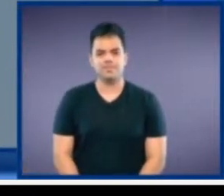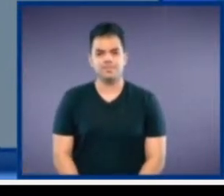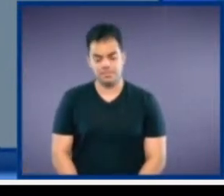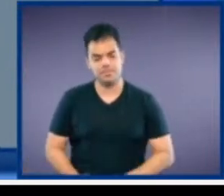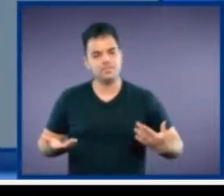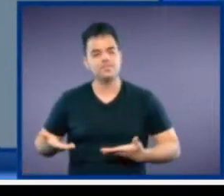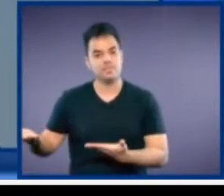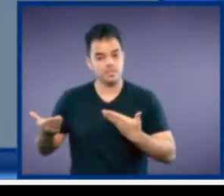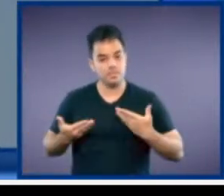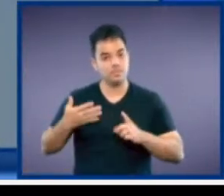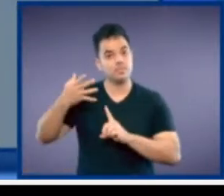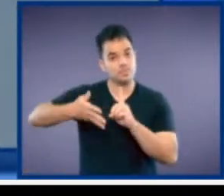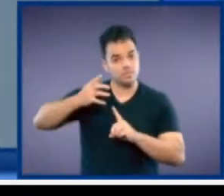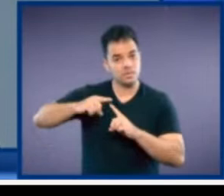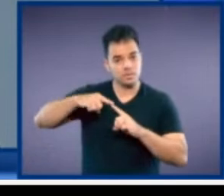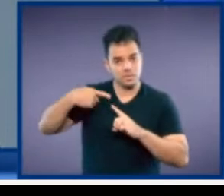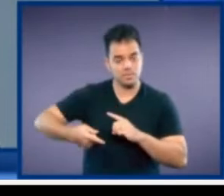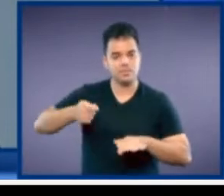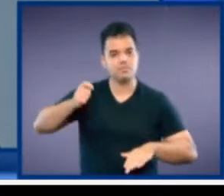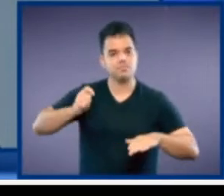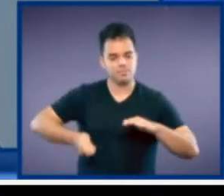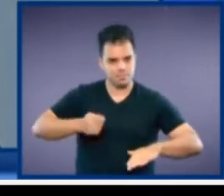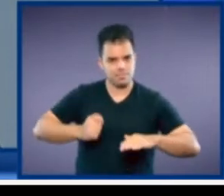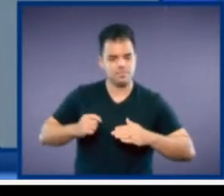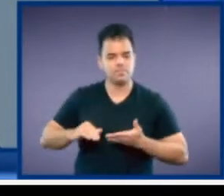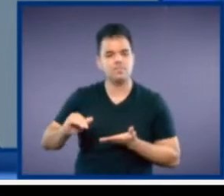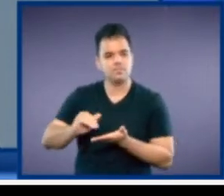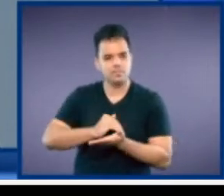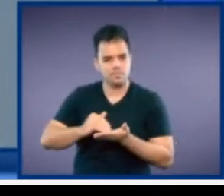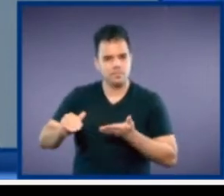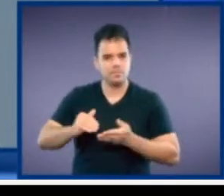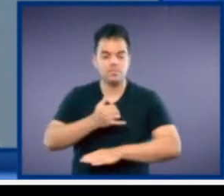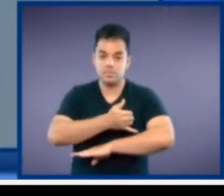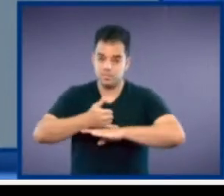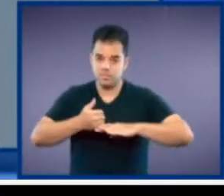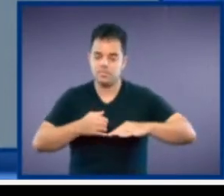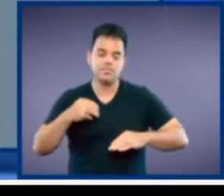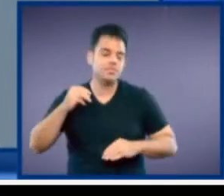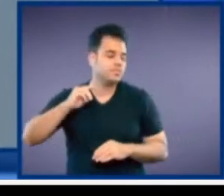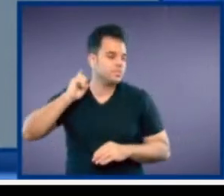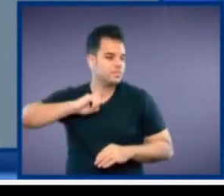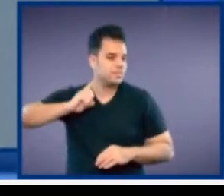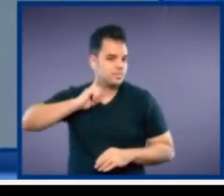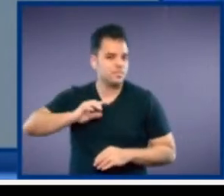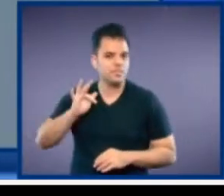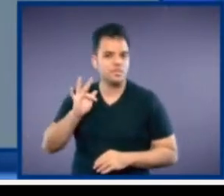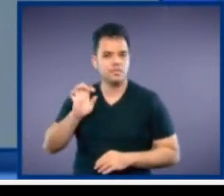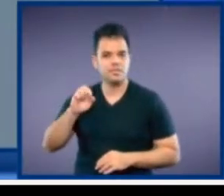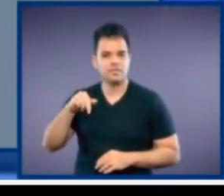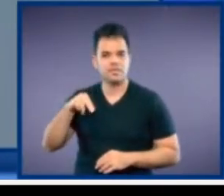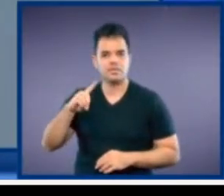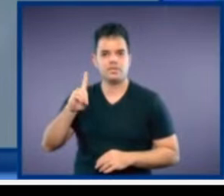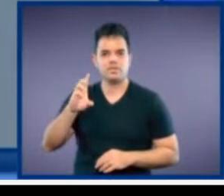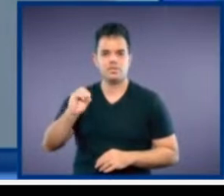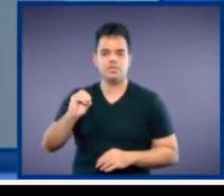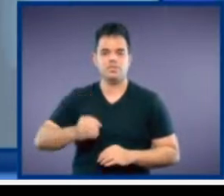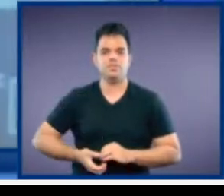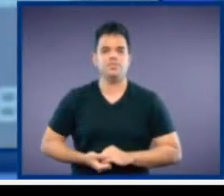Convido para suas palavras e posterior batida de martelo o secretário de Infraestrutura de Minas Gerais, Fernando Marcato.